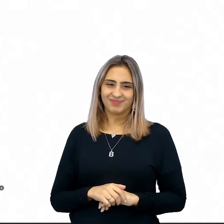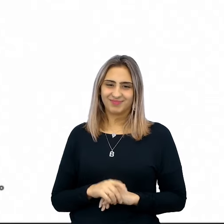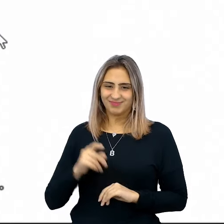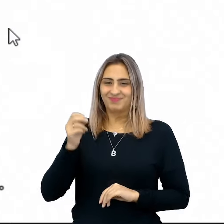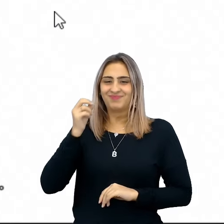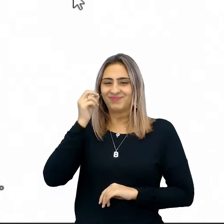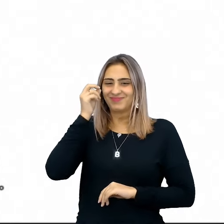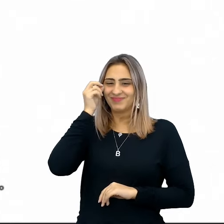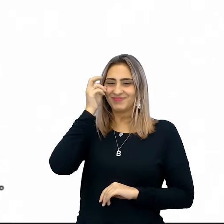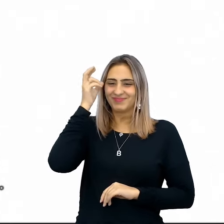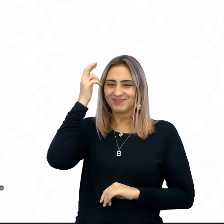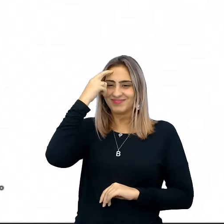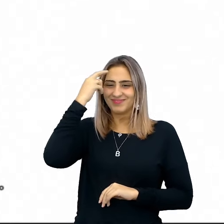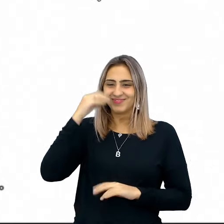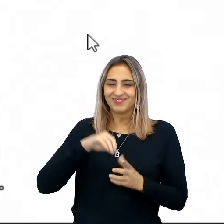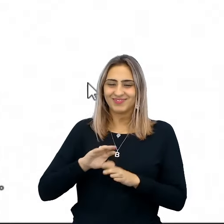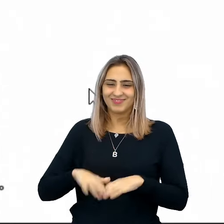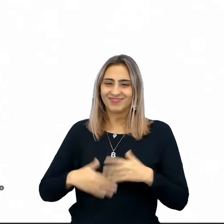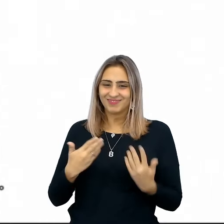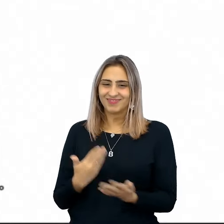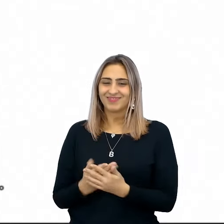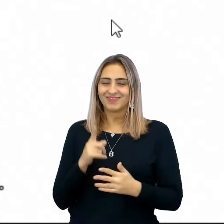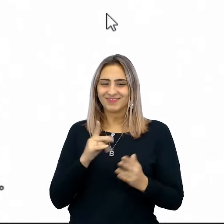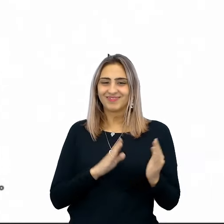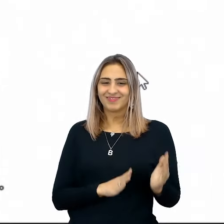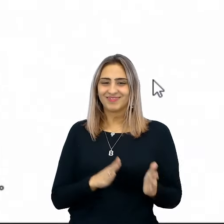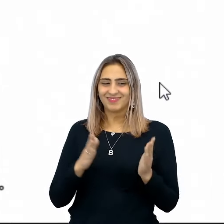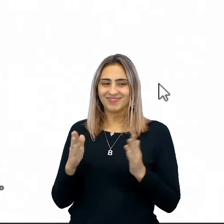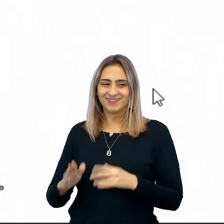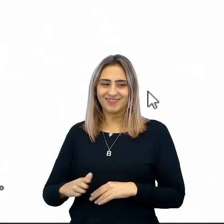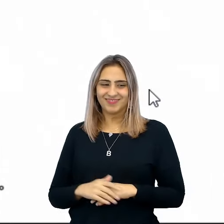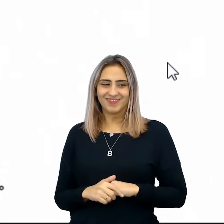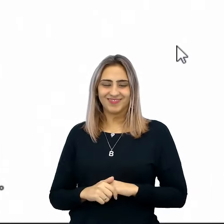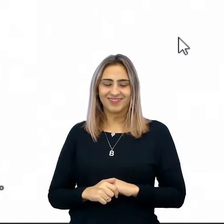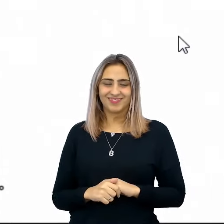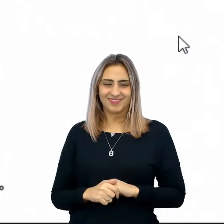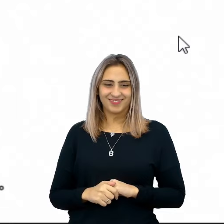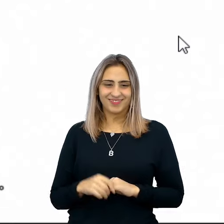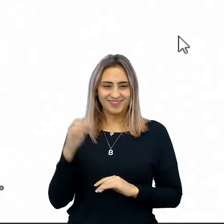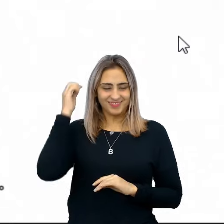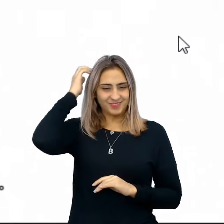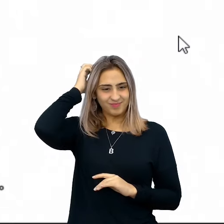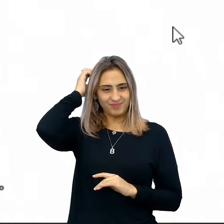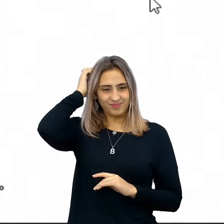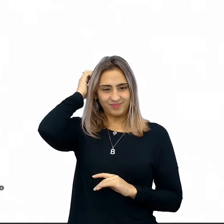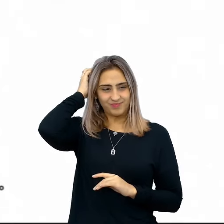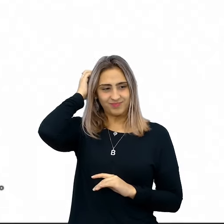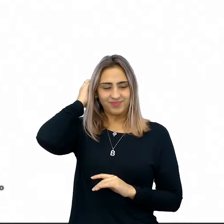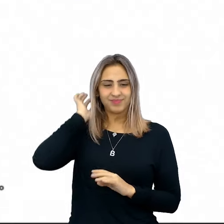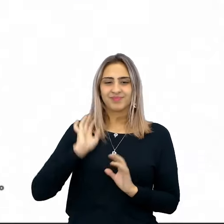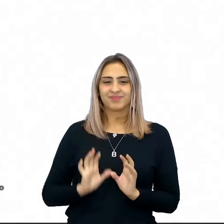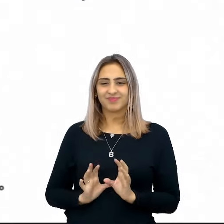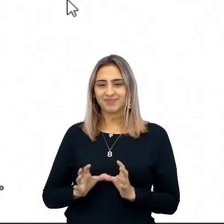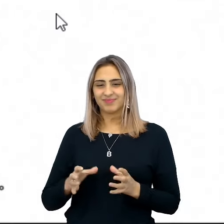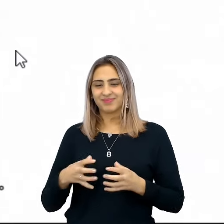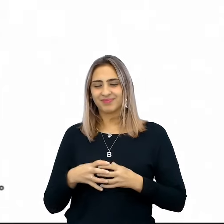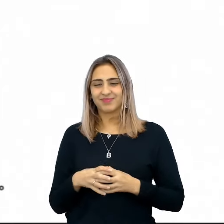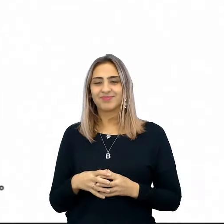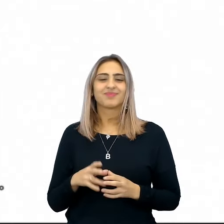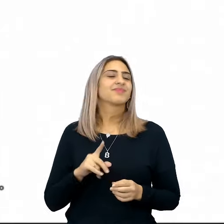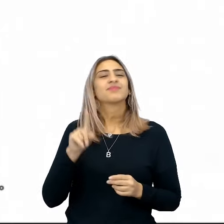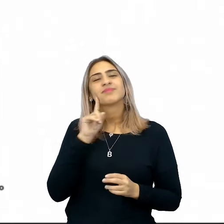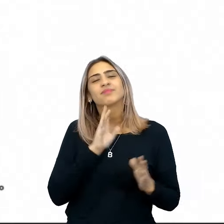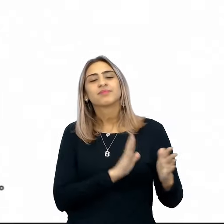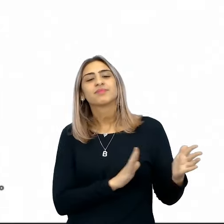né? O tema dessas aulas. Então, em uma etapa, as equipes que cumprissem as provas corretamente